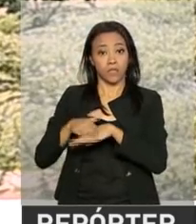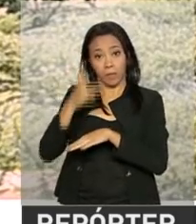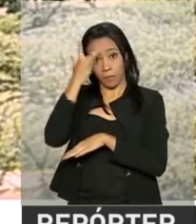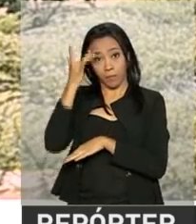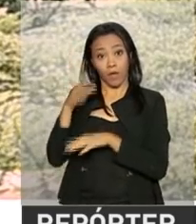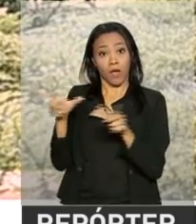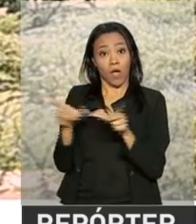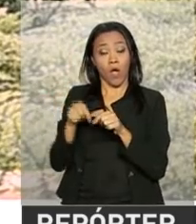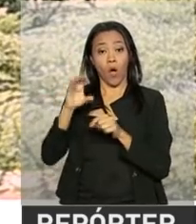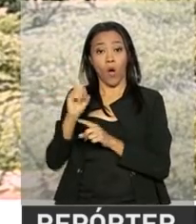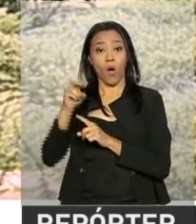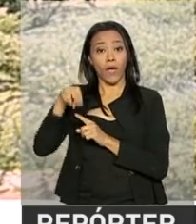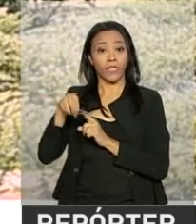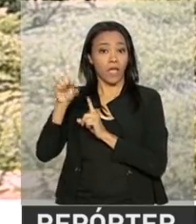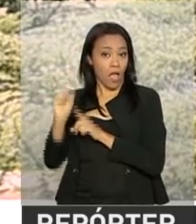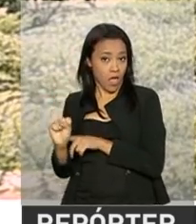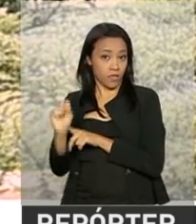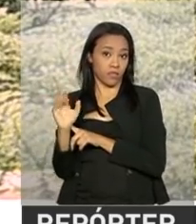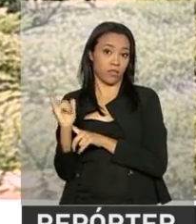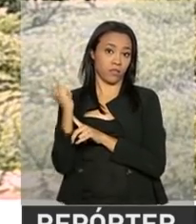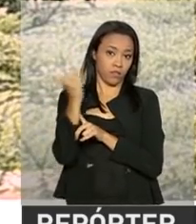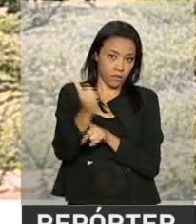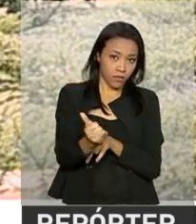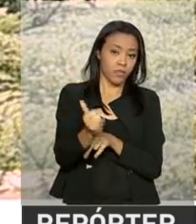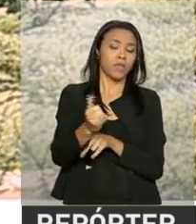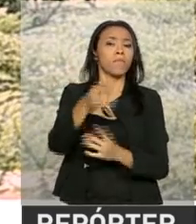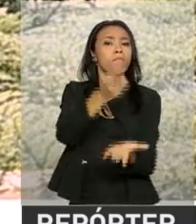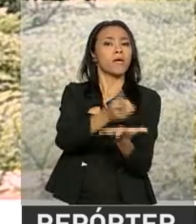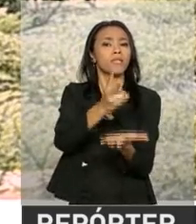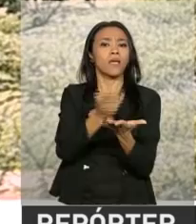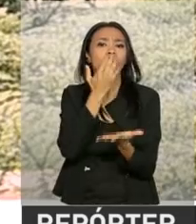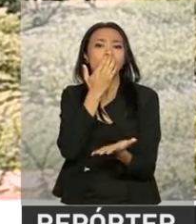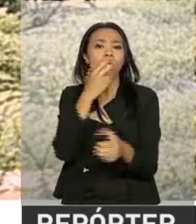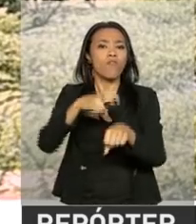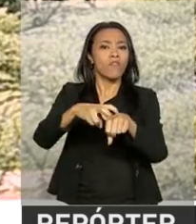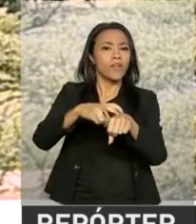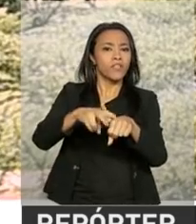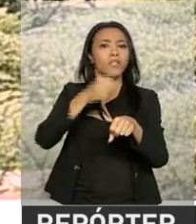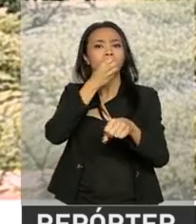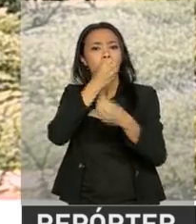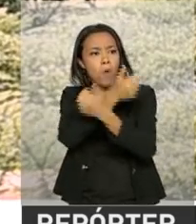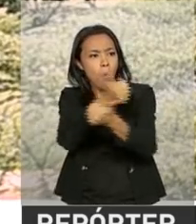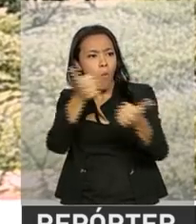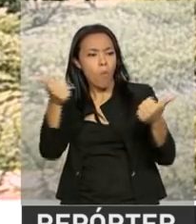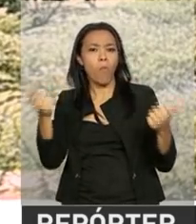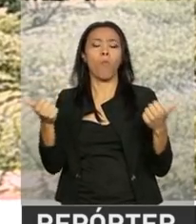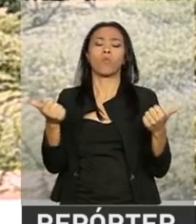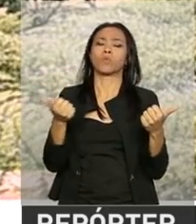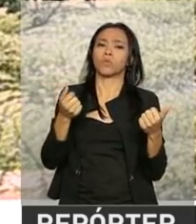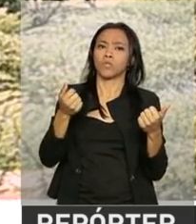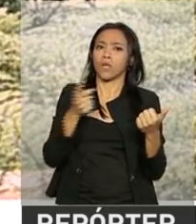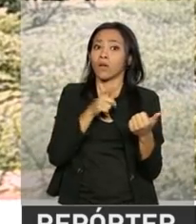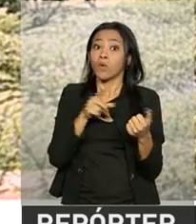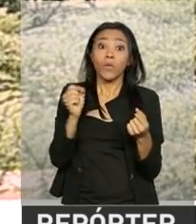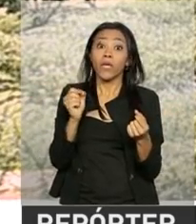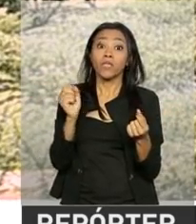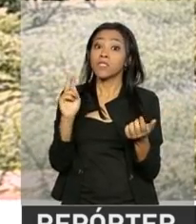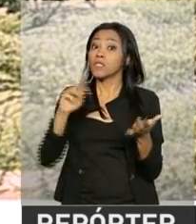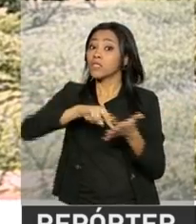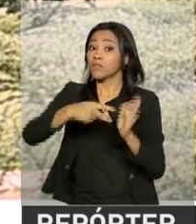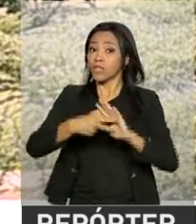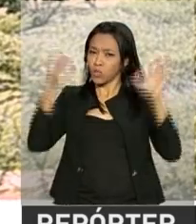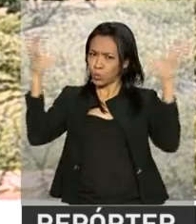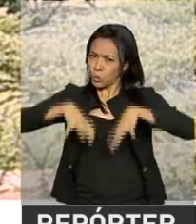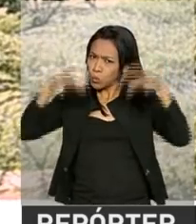ons a manutenção da Bandeira verde é consequência das boas condições hidrológicas Isso significa que tem chovido o